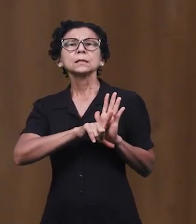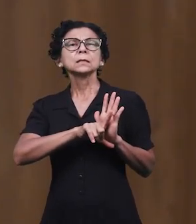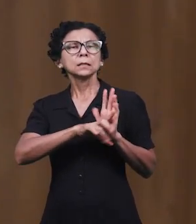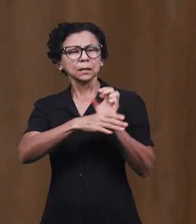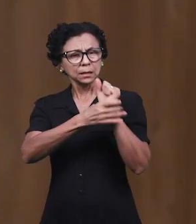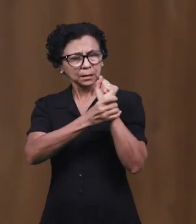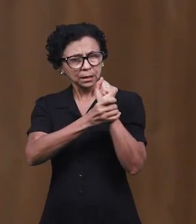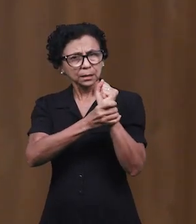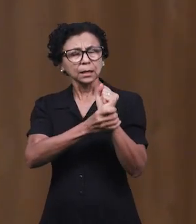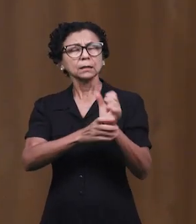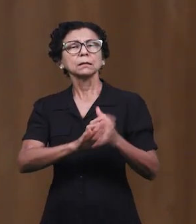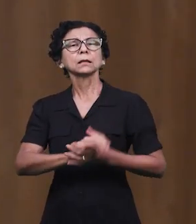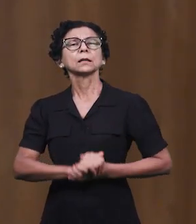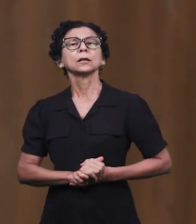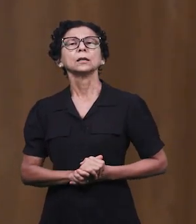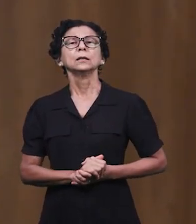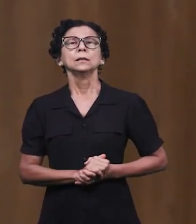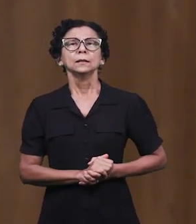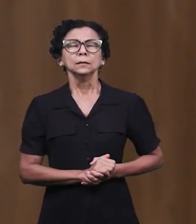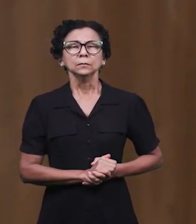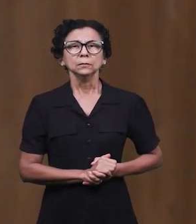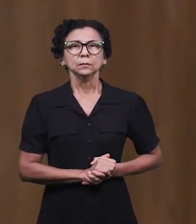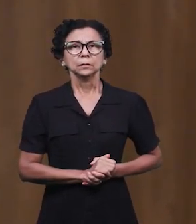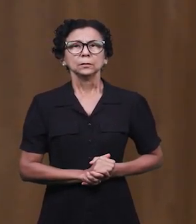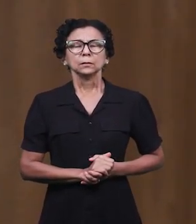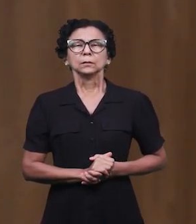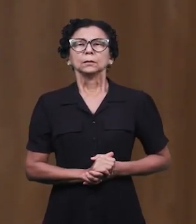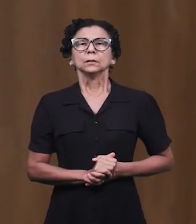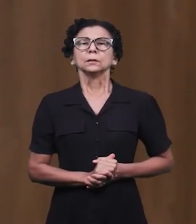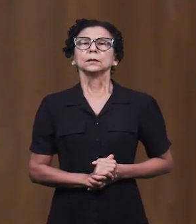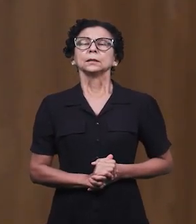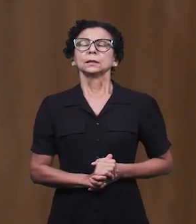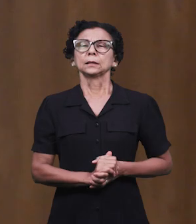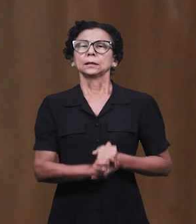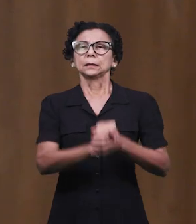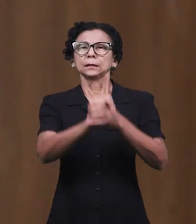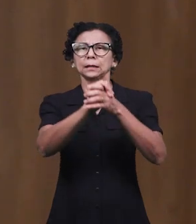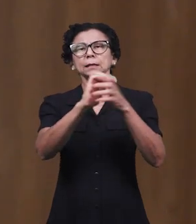que regulamentam a questão da pessoa com deficiência no mercado de trabalho.